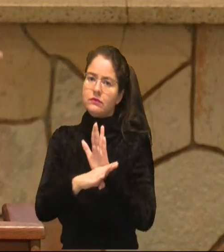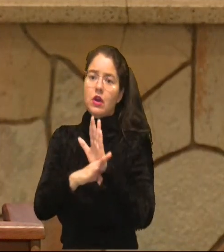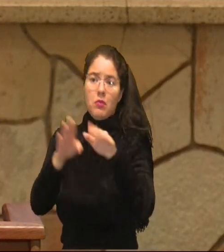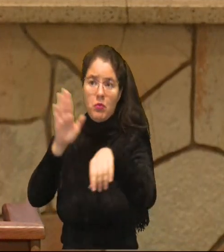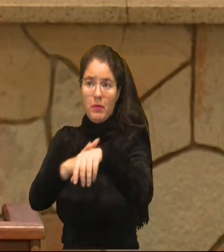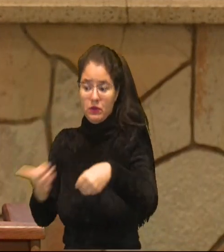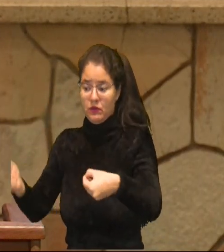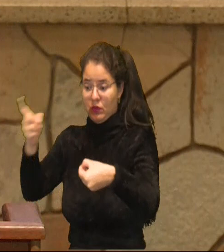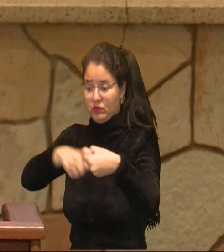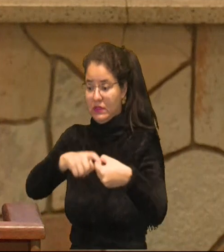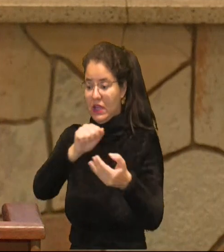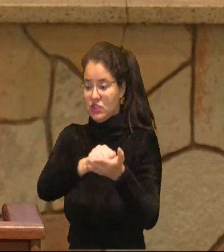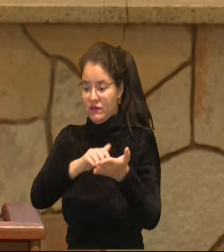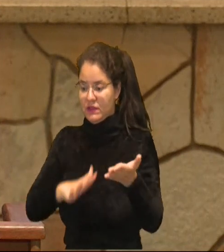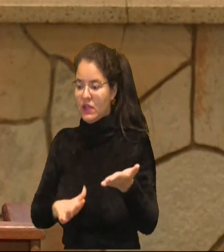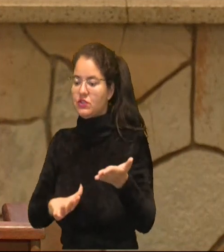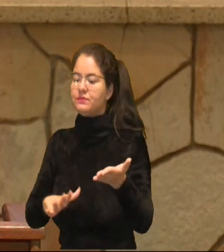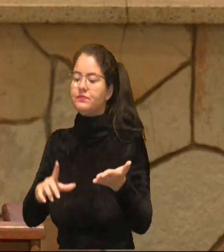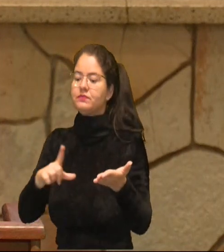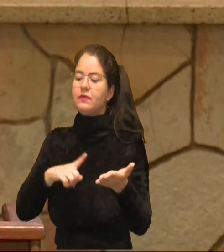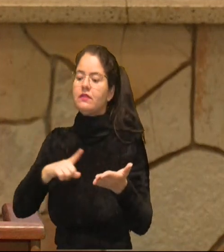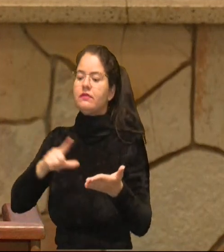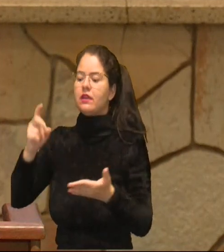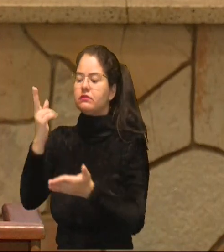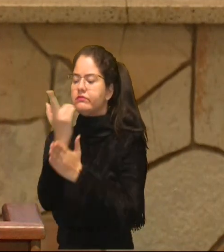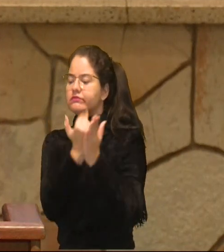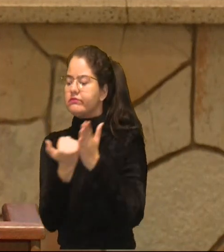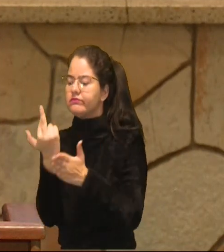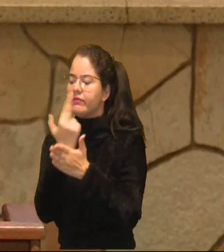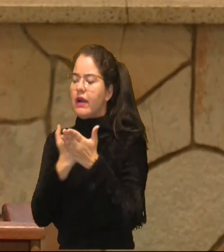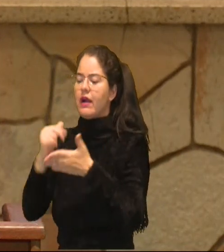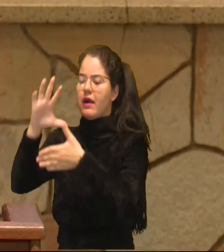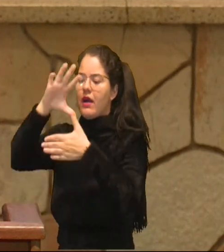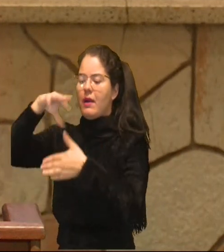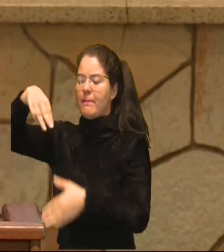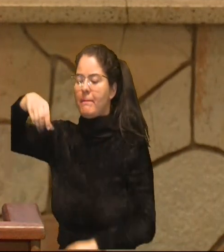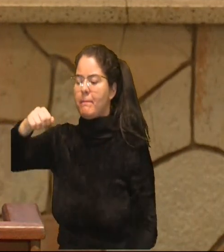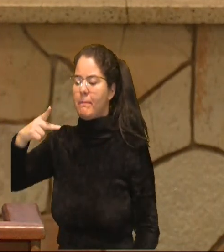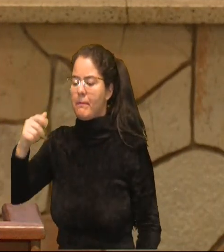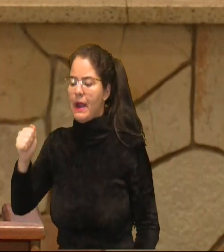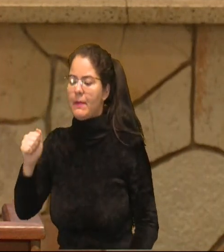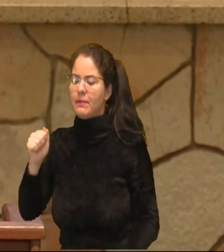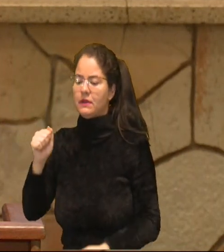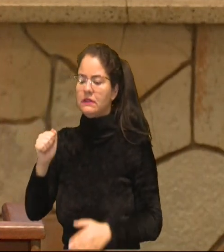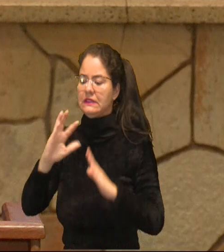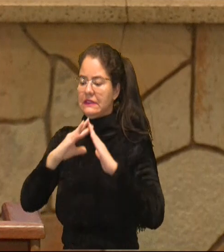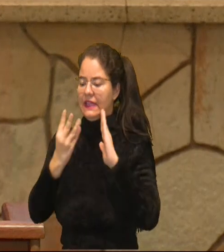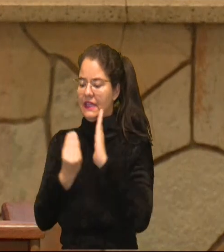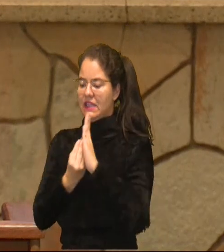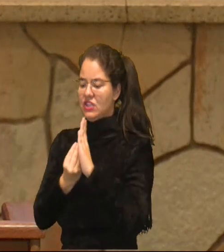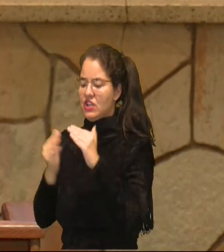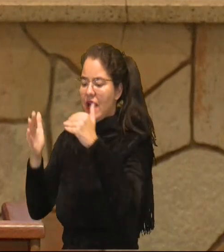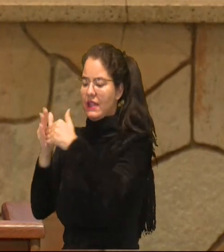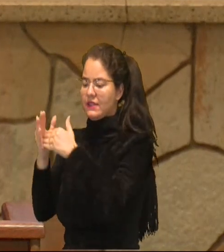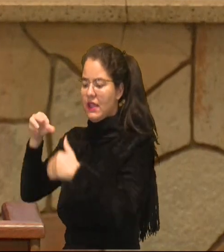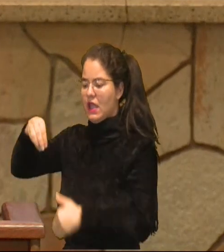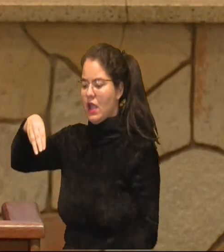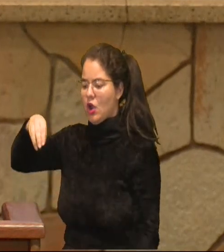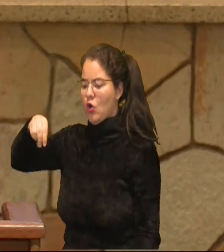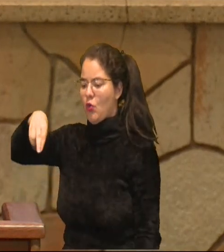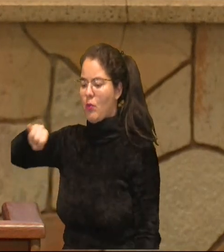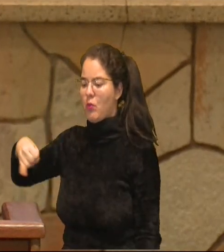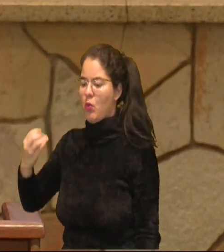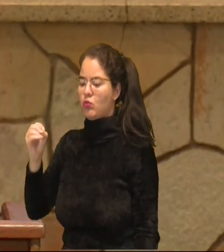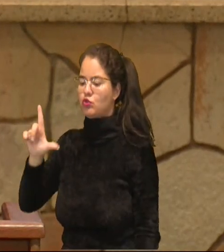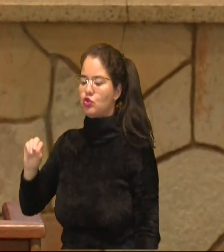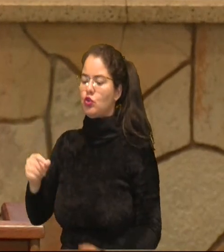Nós temos um mapa com a proximidade da Igreja Memorial para o Monjolo, para os irmãos terem uma